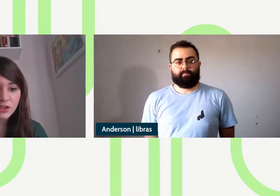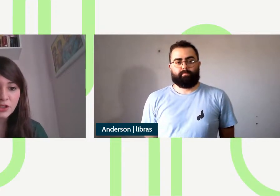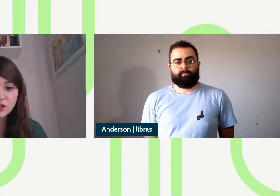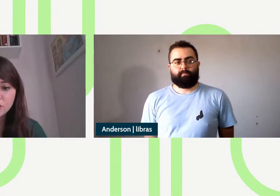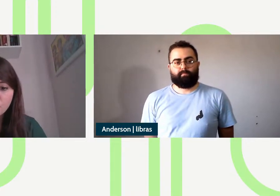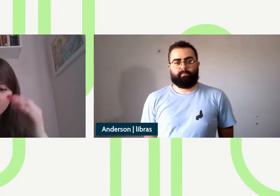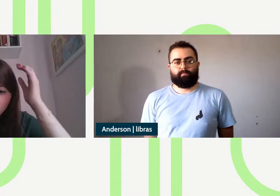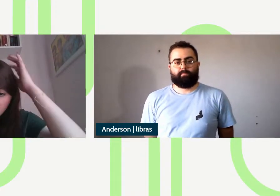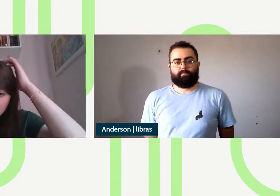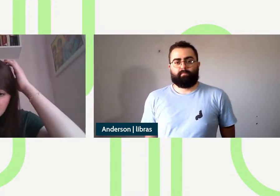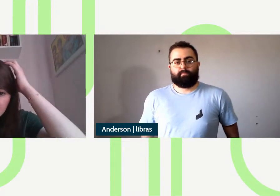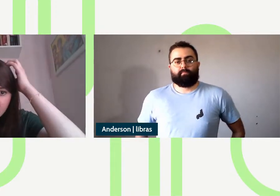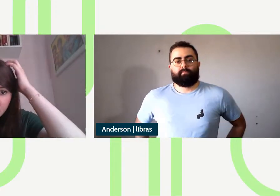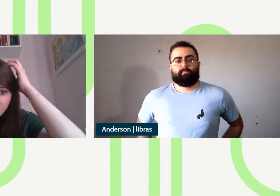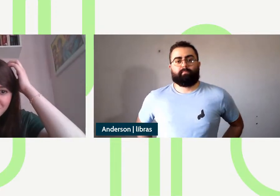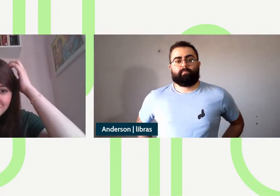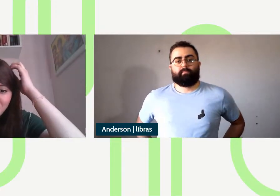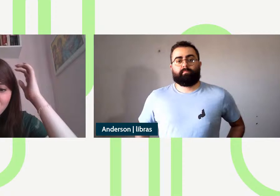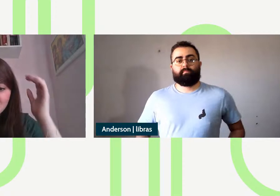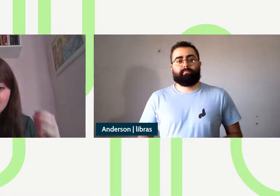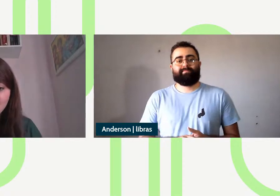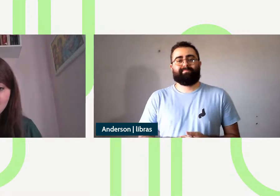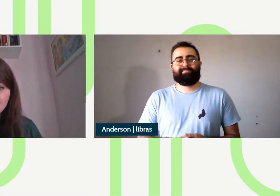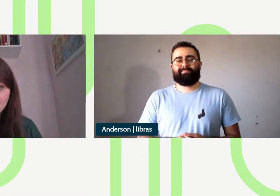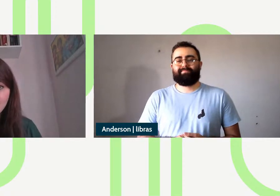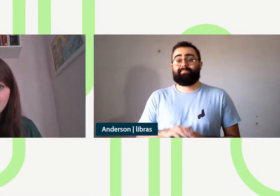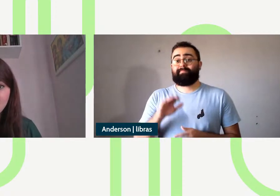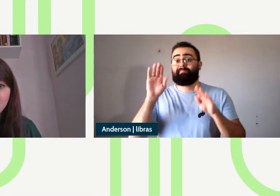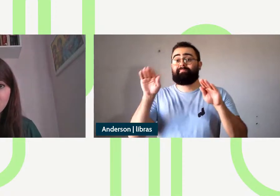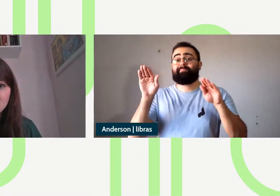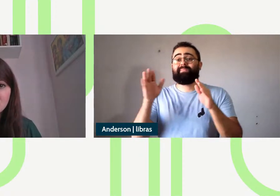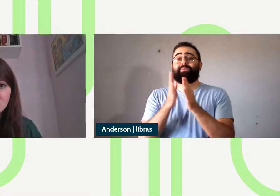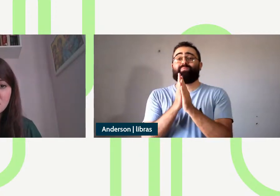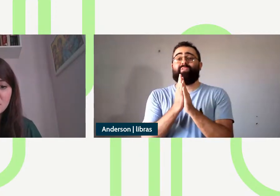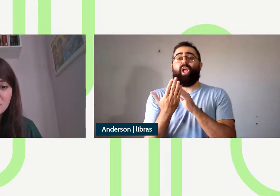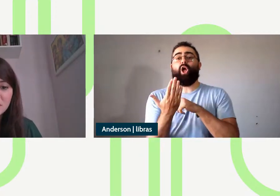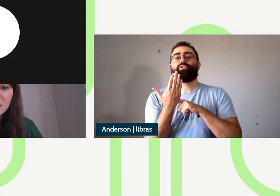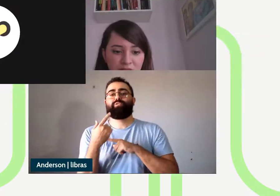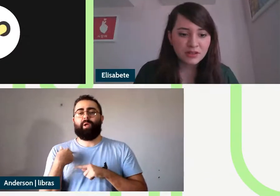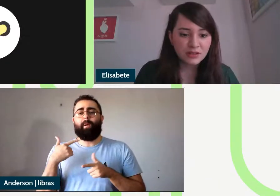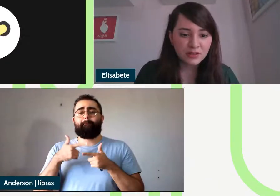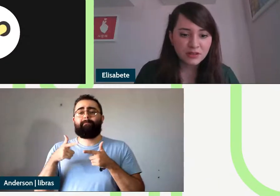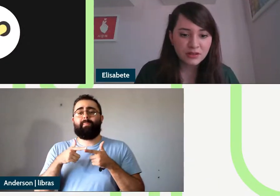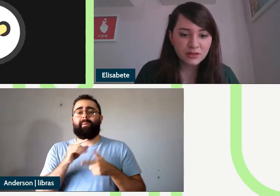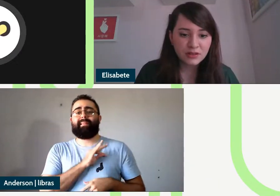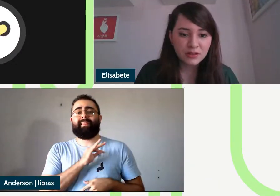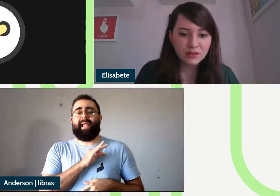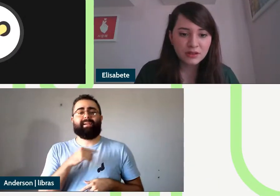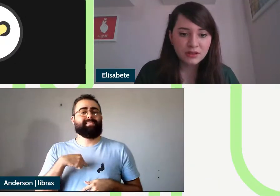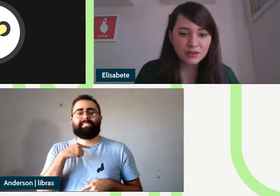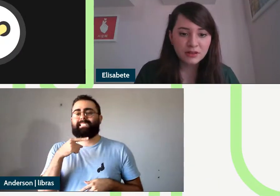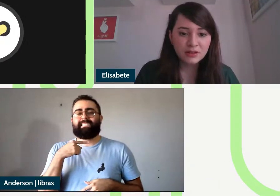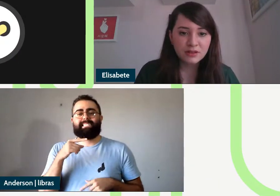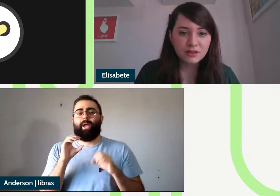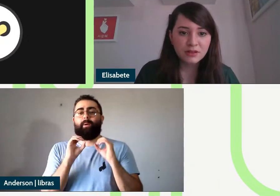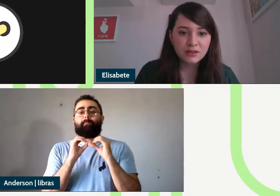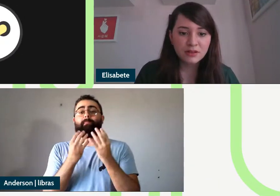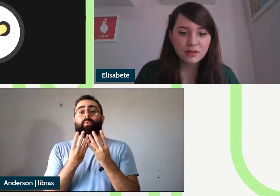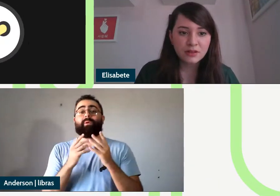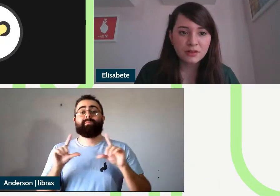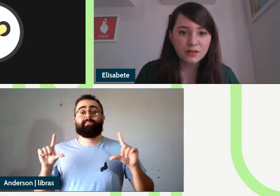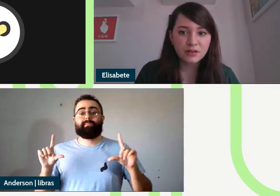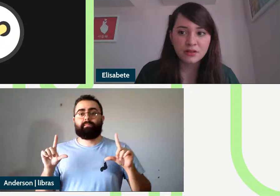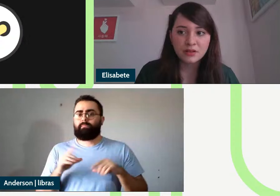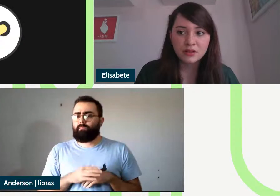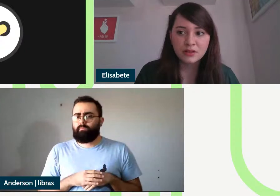gente estou com problemas técnicos não consigo compartilhar o PowerPoint Oi a professora Elizabeth está